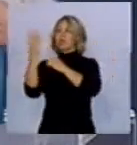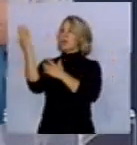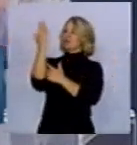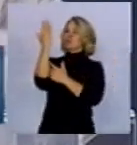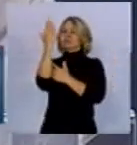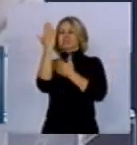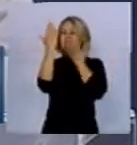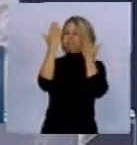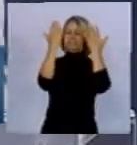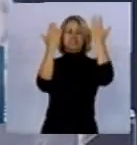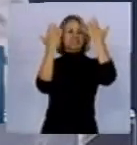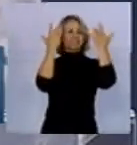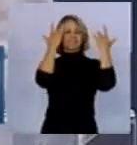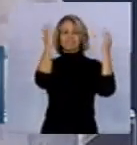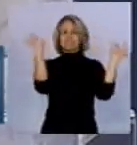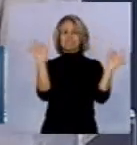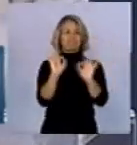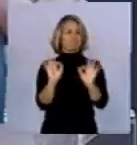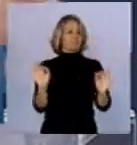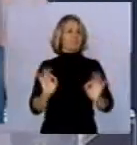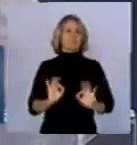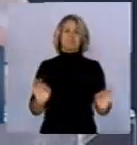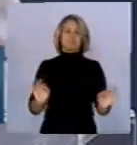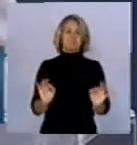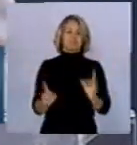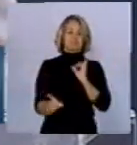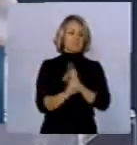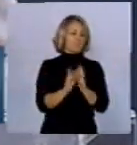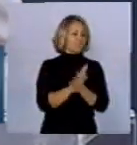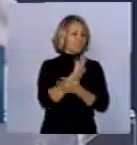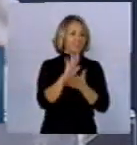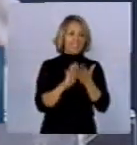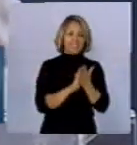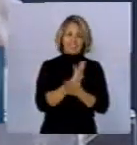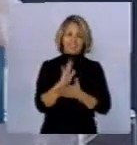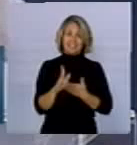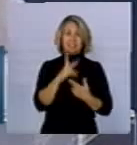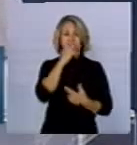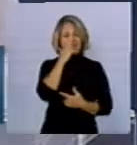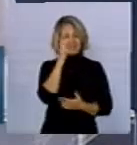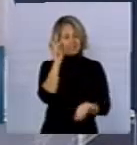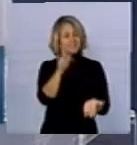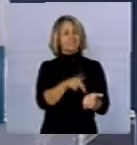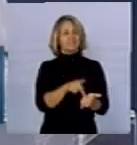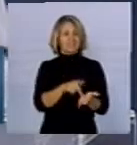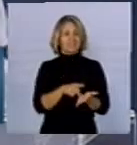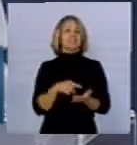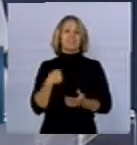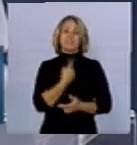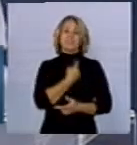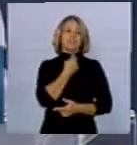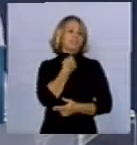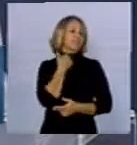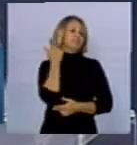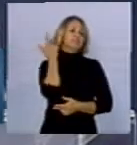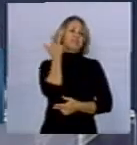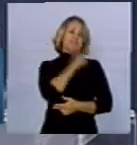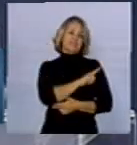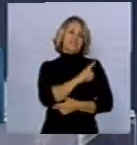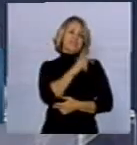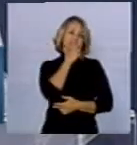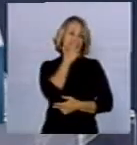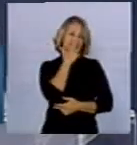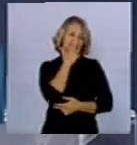espelho para saber como é que você tá como é que você é e não encontra é isso e nós não podemos continuar sendo